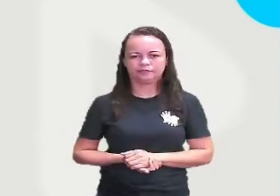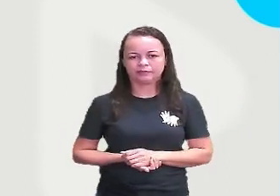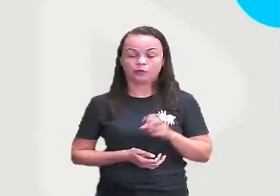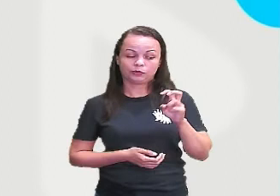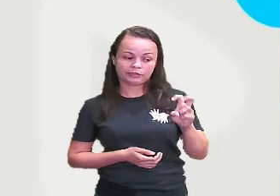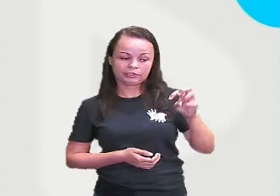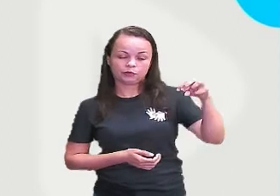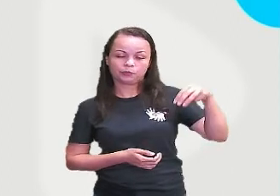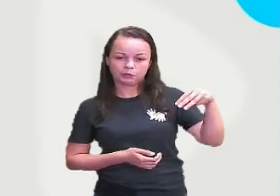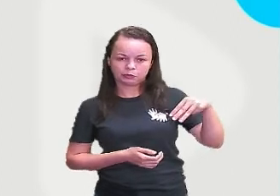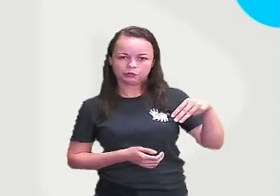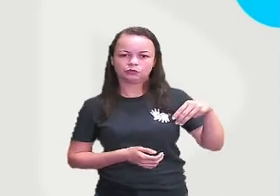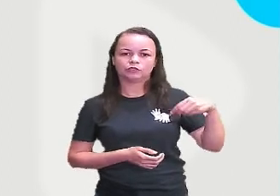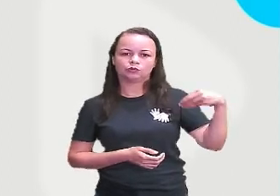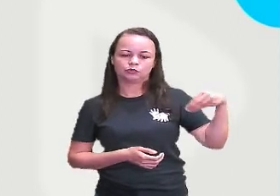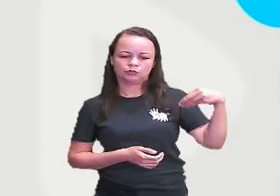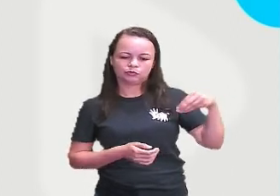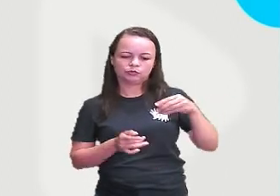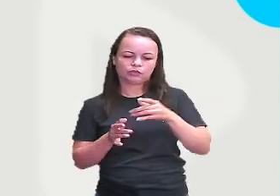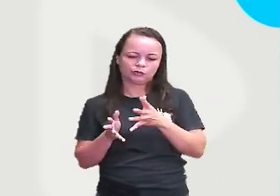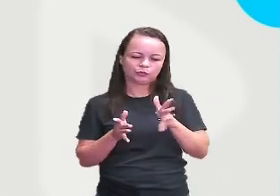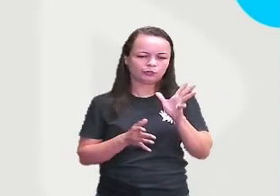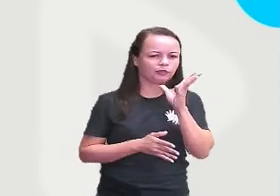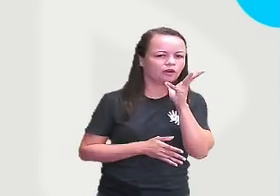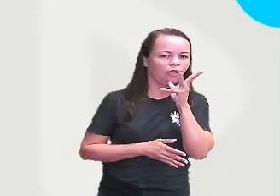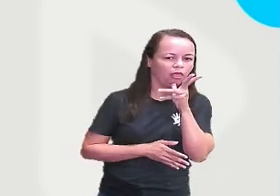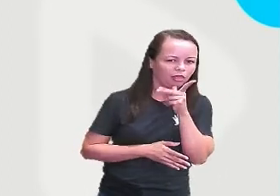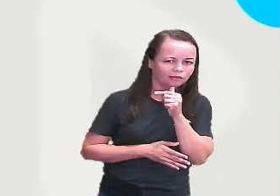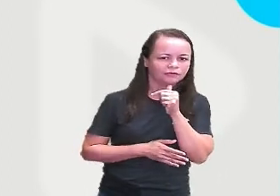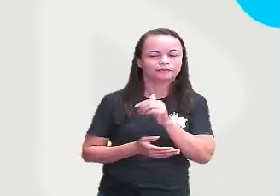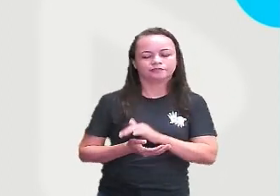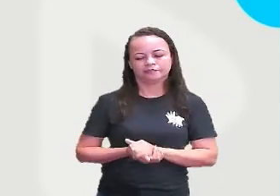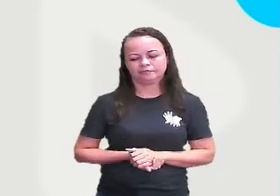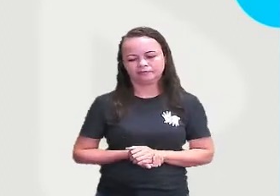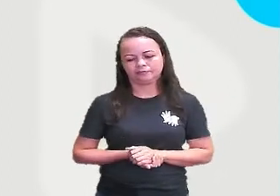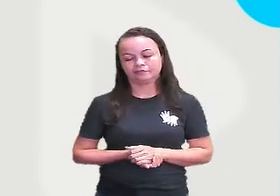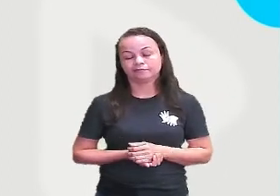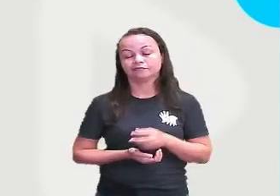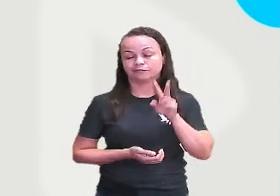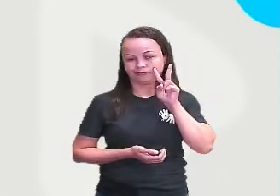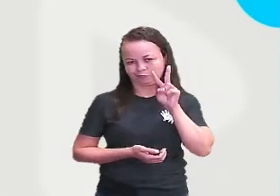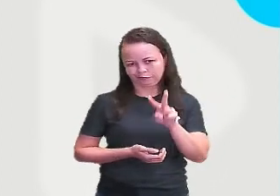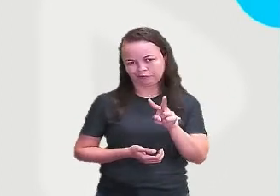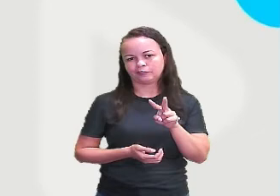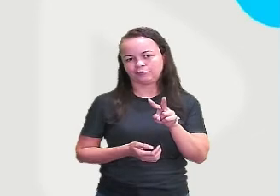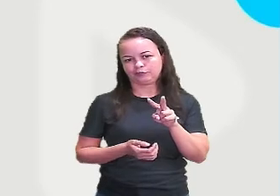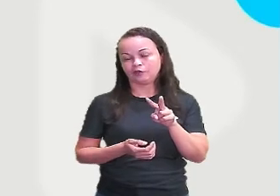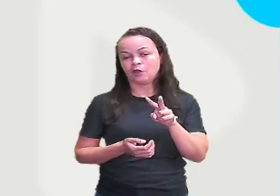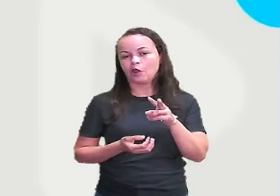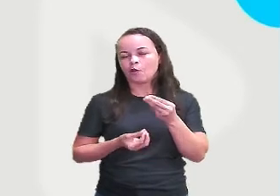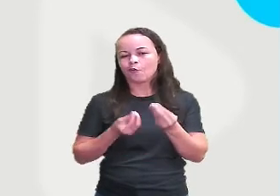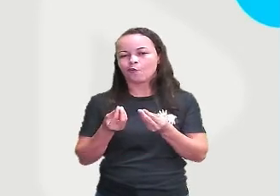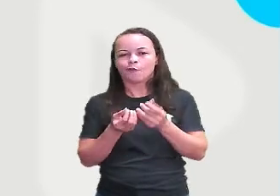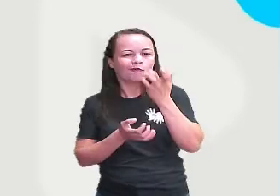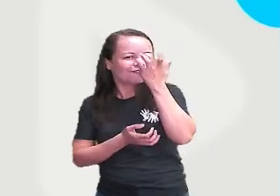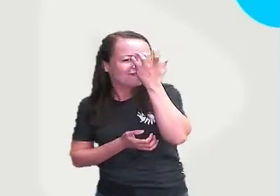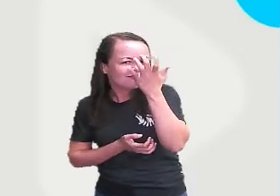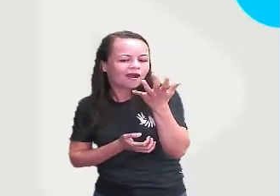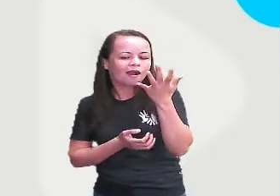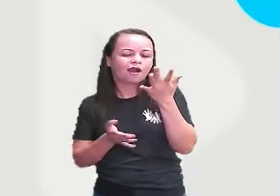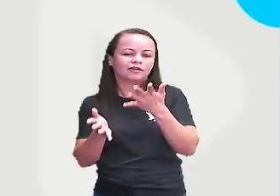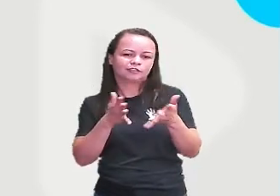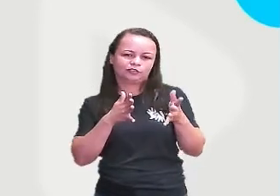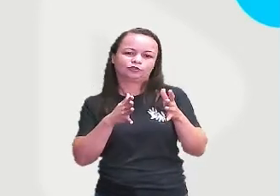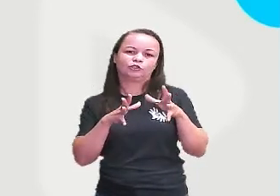Então, é a duração. Tá vendo como é bastante fácil, né, todas essas propriedades baseado naquilo que a gente aprendeu